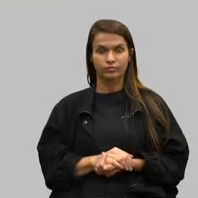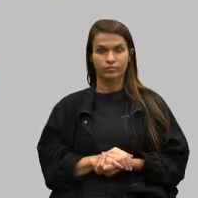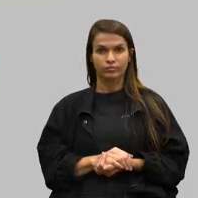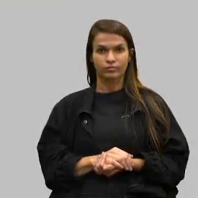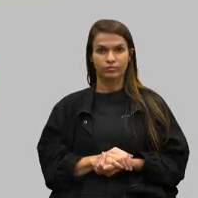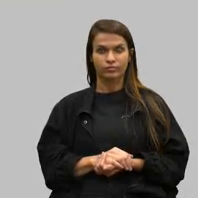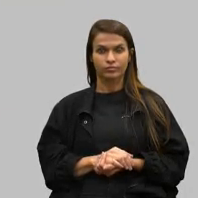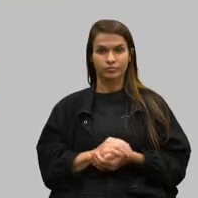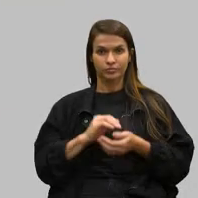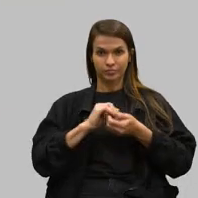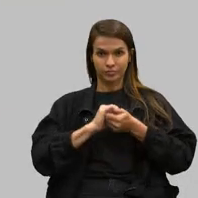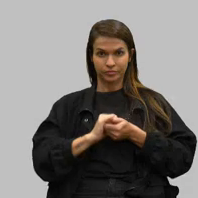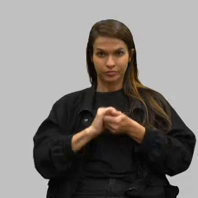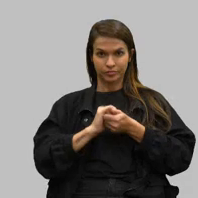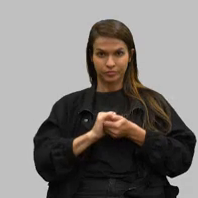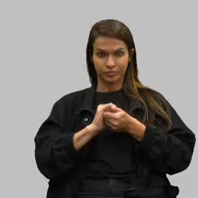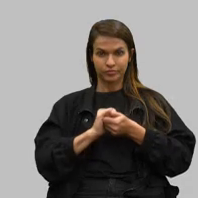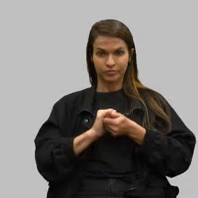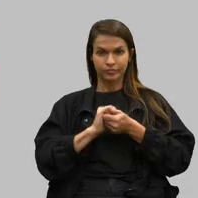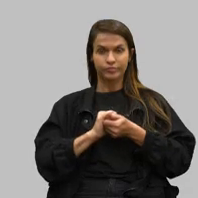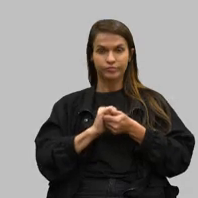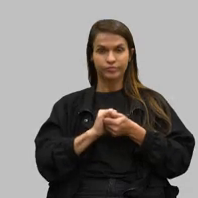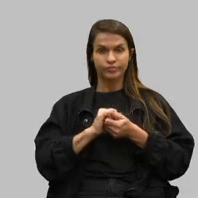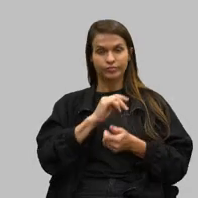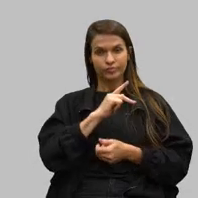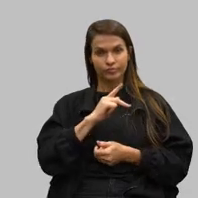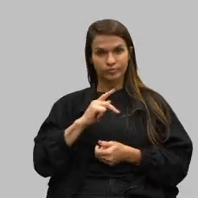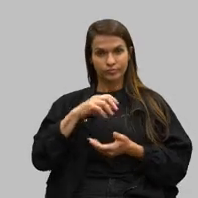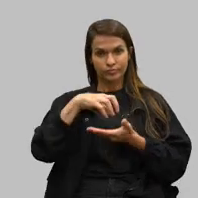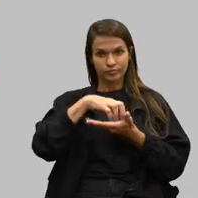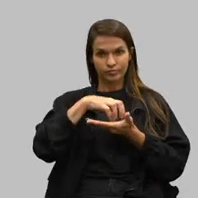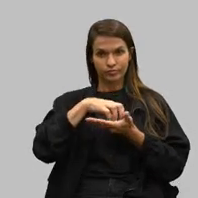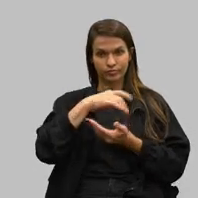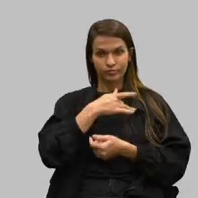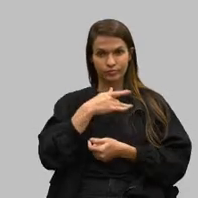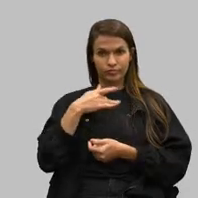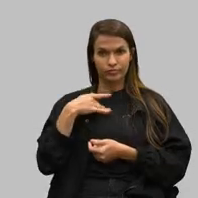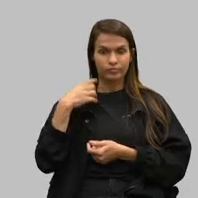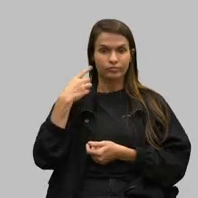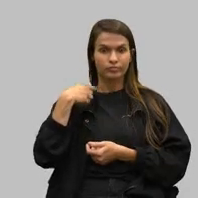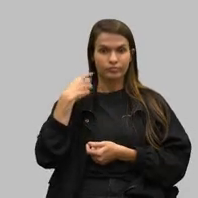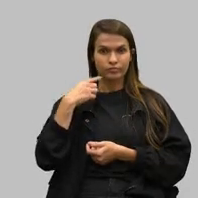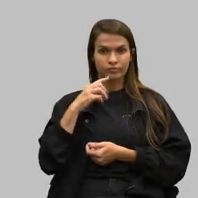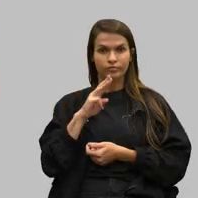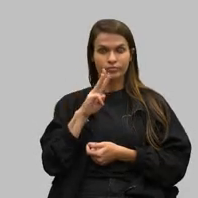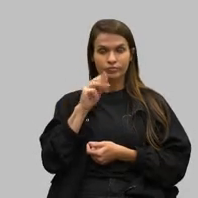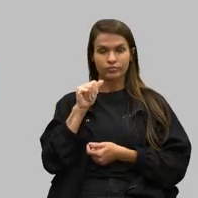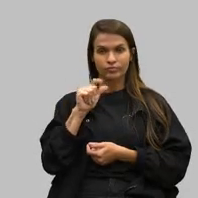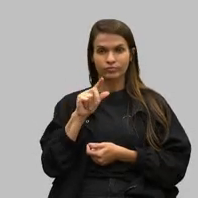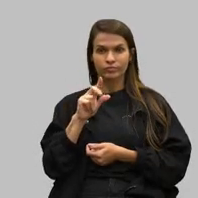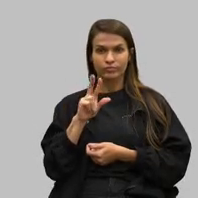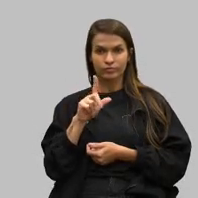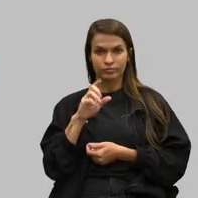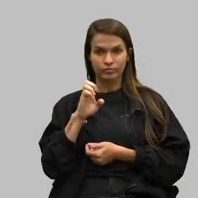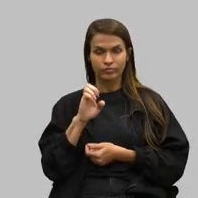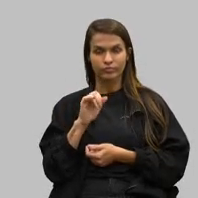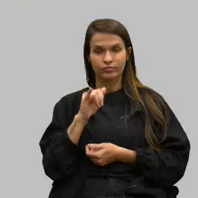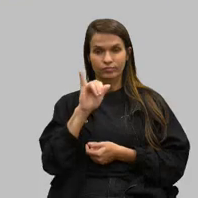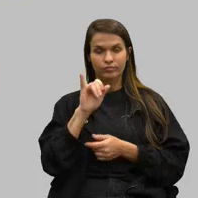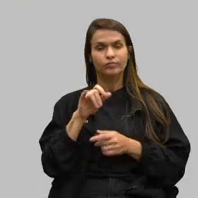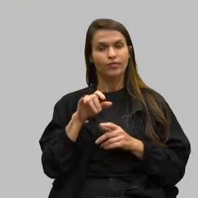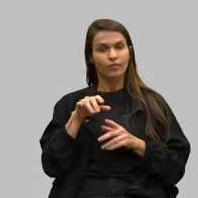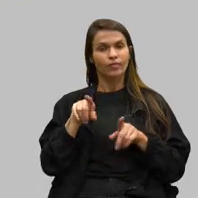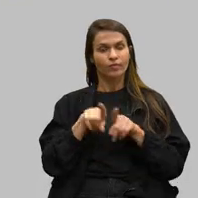Cumprimentar o nosso presidente da Comissão de Saúde, deputado Armin, e na sua pessoa os nobres colegas e deputados também,